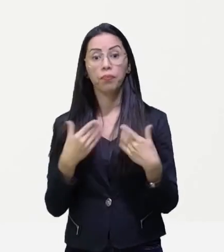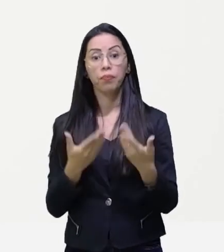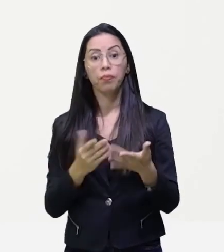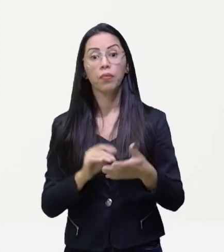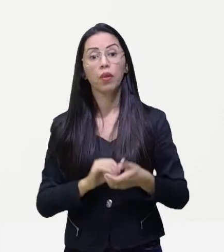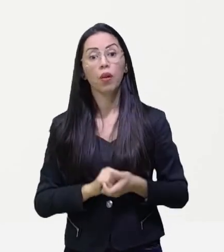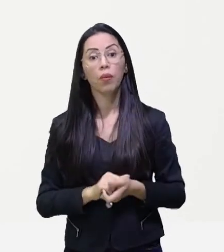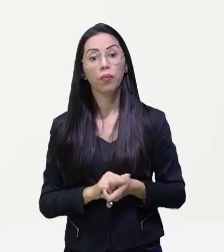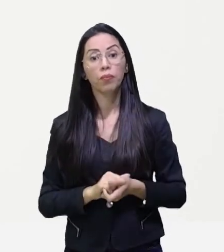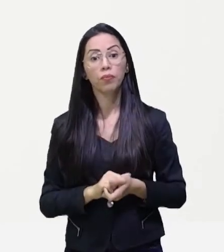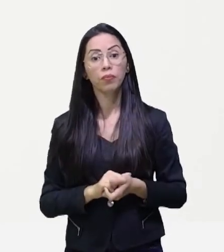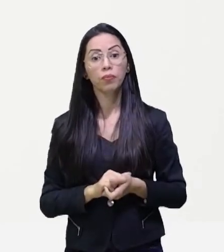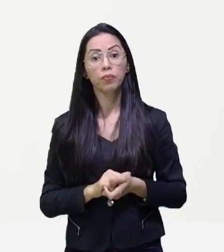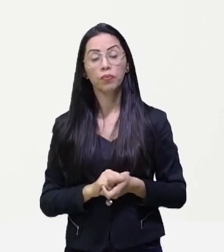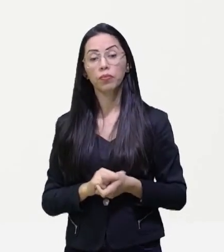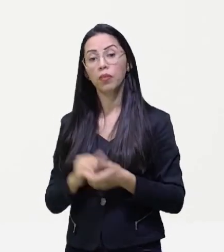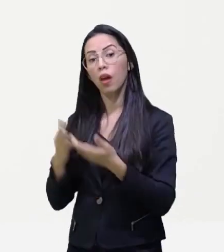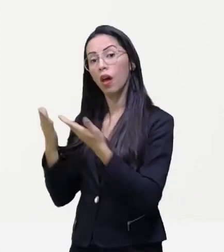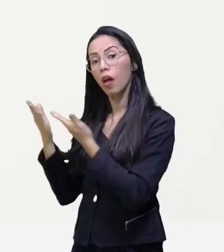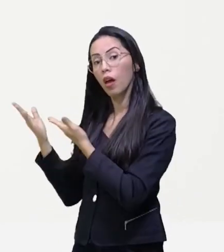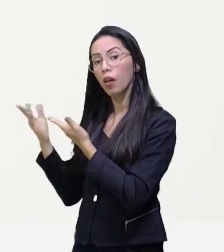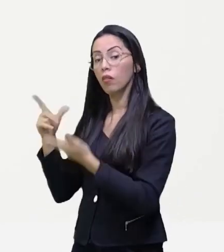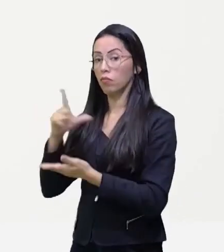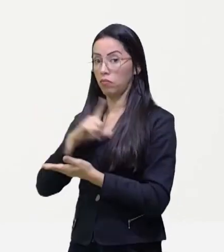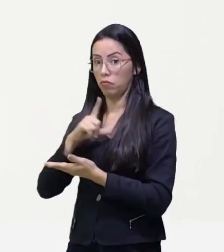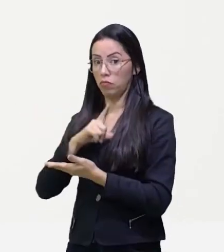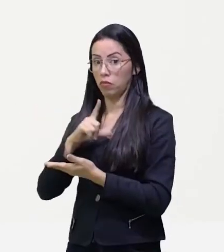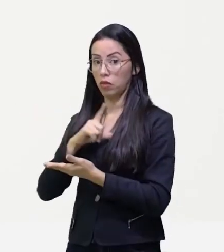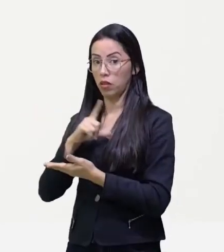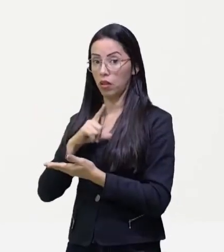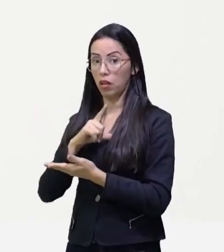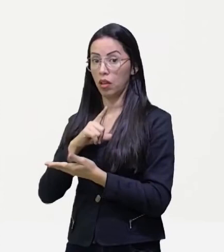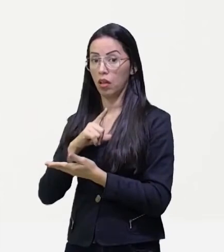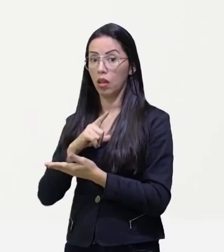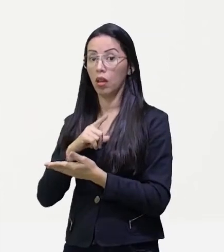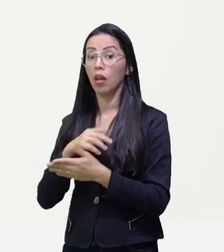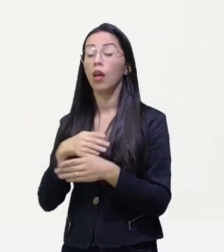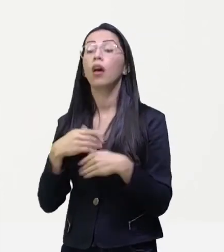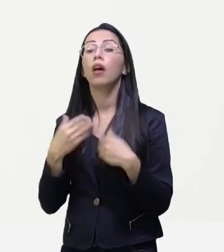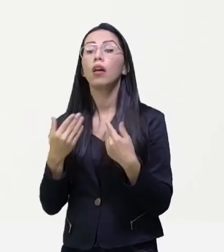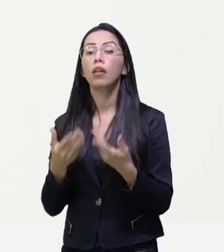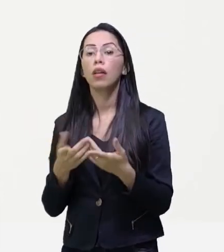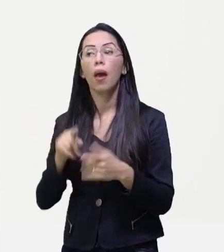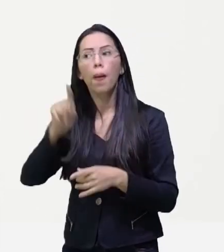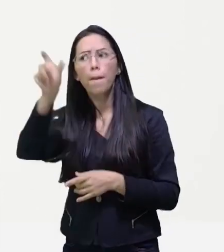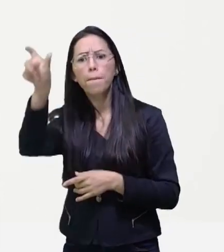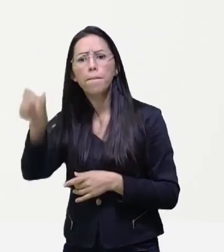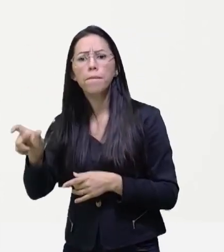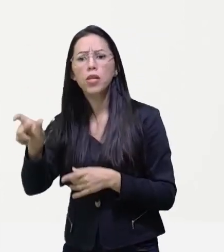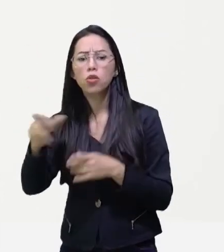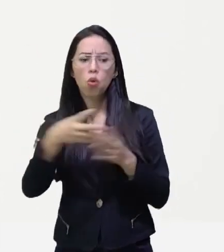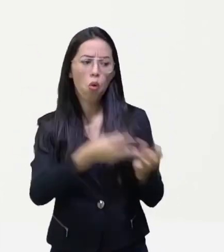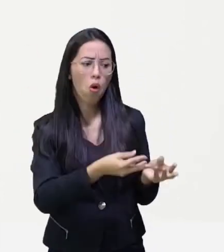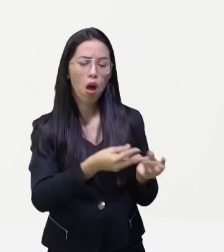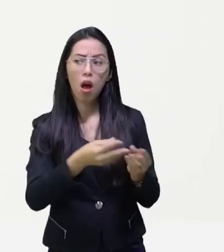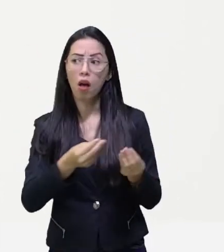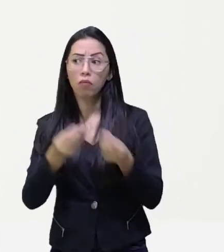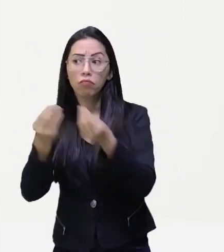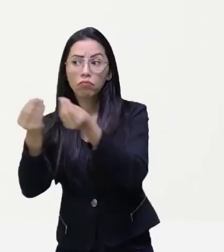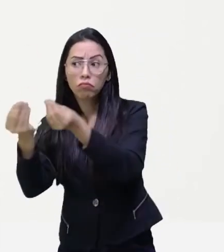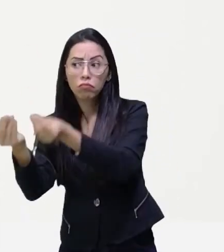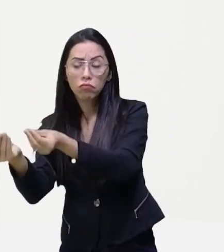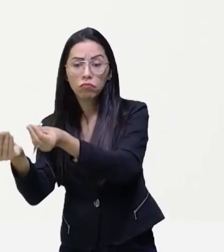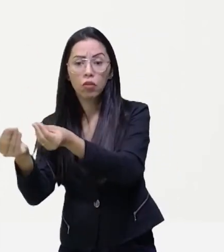Então, na frente do envelope, vai para o destino. Quem vai receber? Então, eu preciso conter